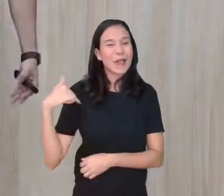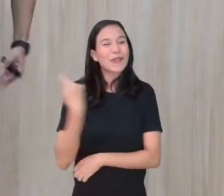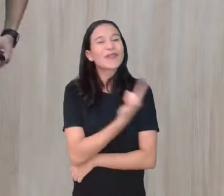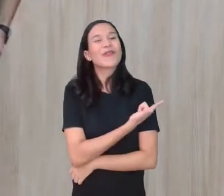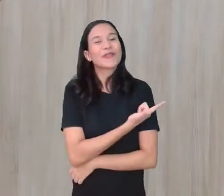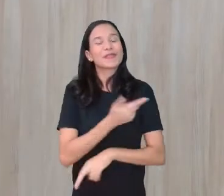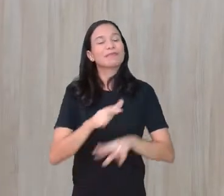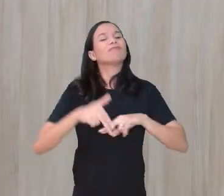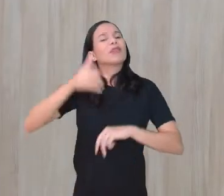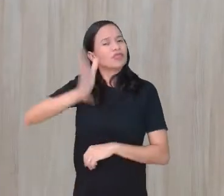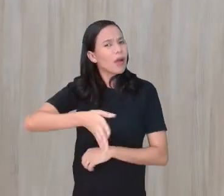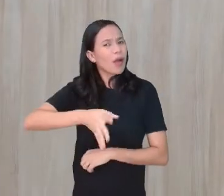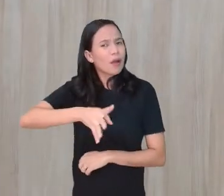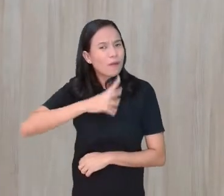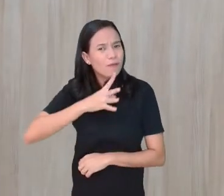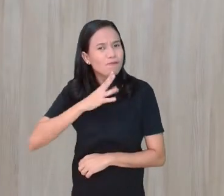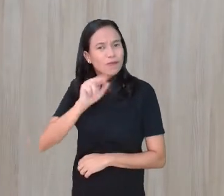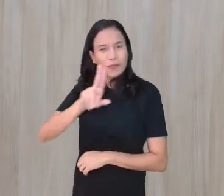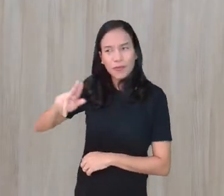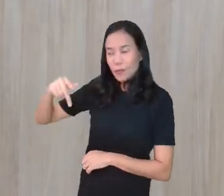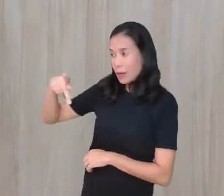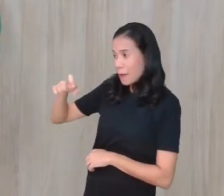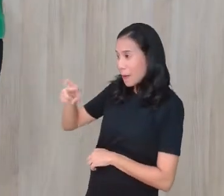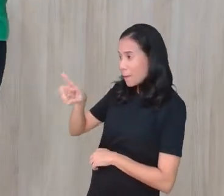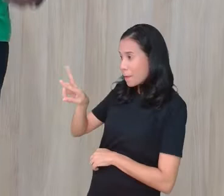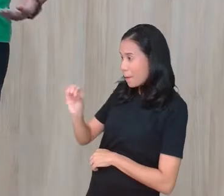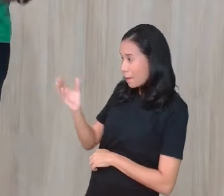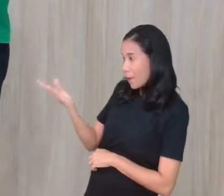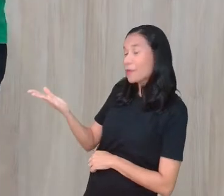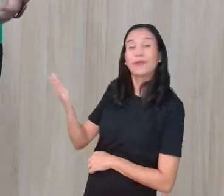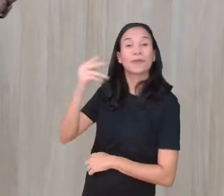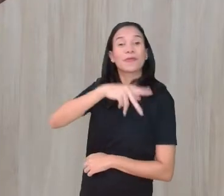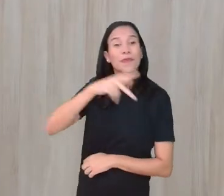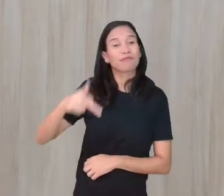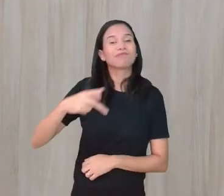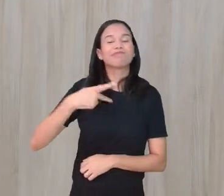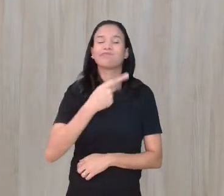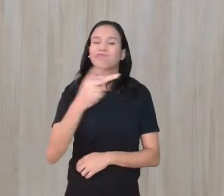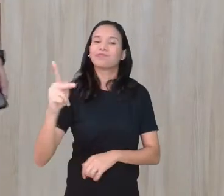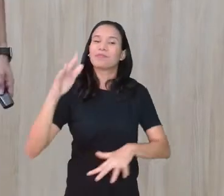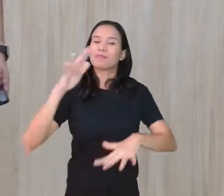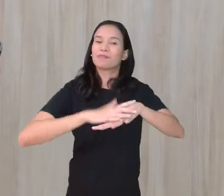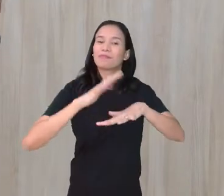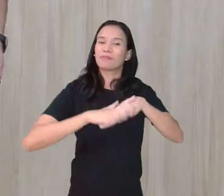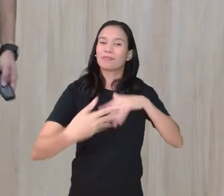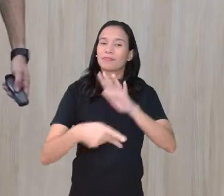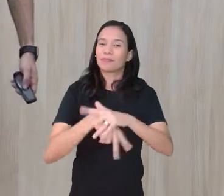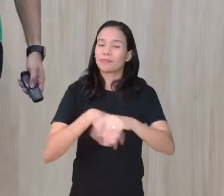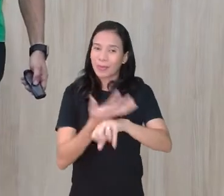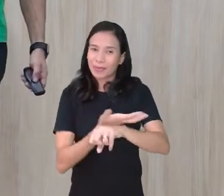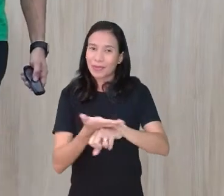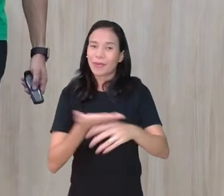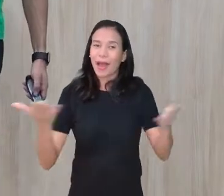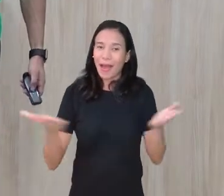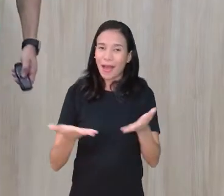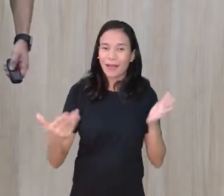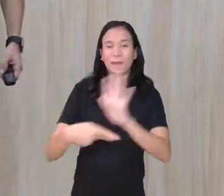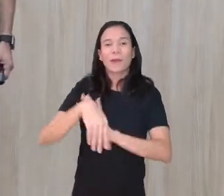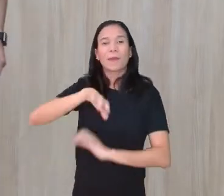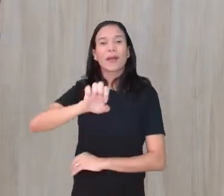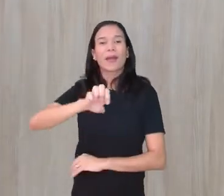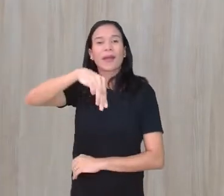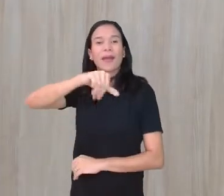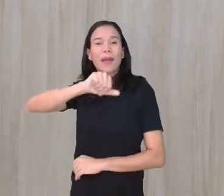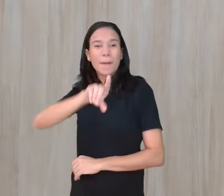Como você já sabe, eu me chamo Pedro Vitor, sou o seu professor de matemática na escola digital aqui